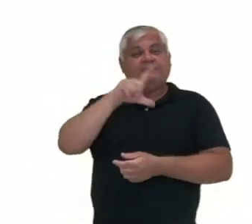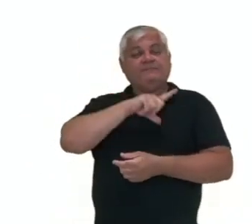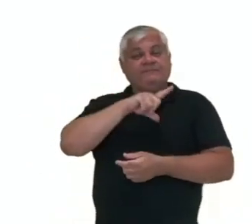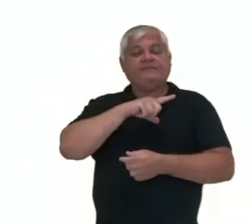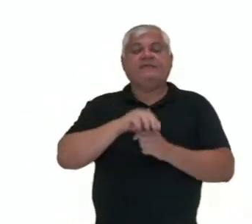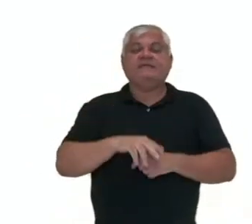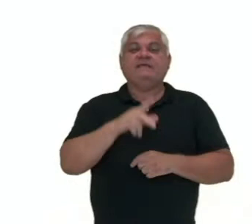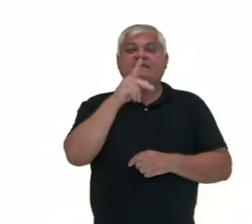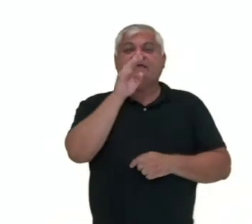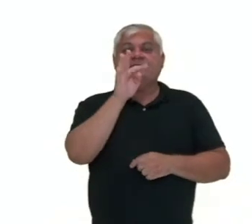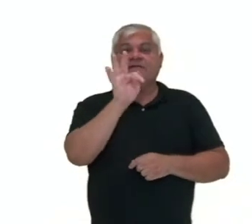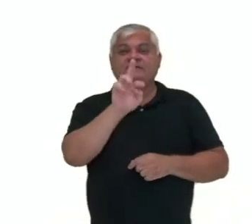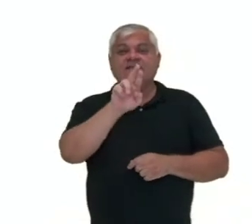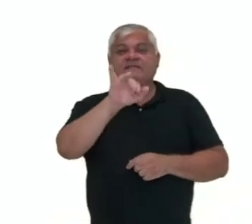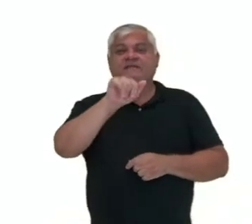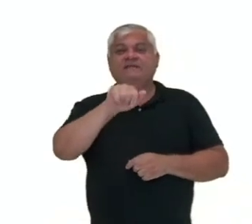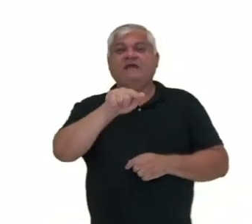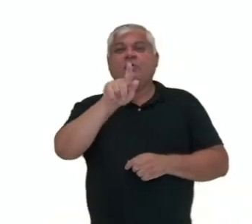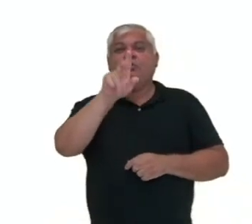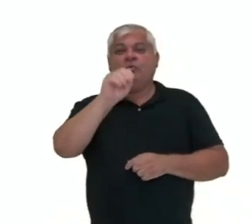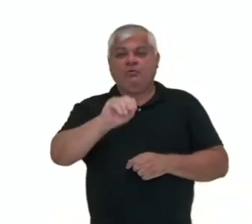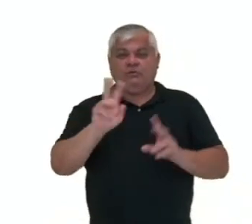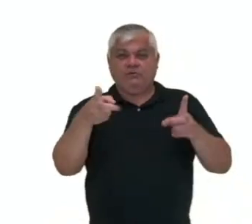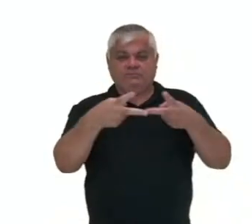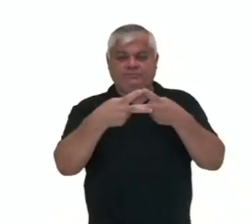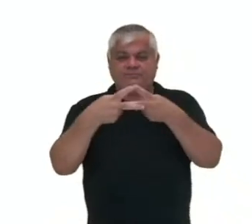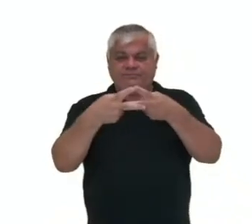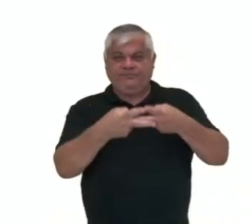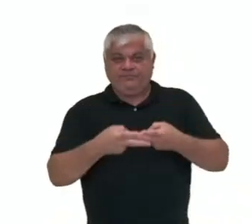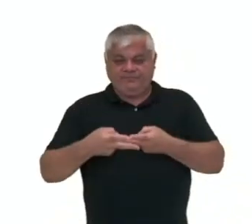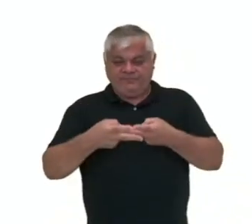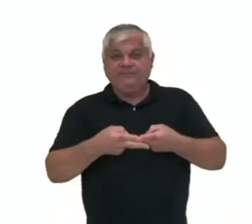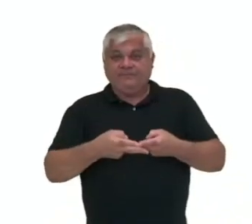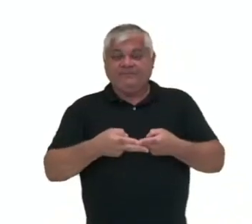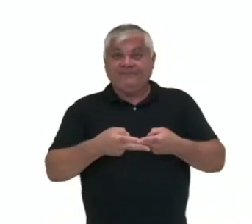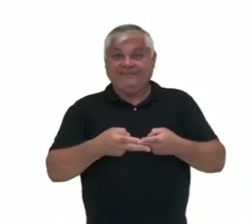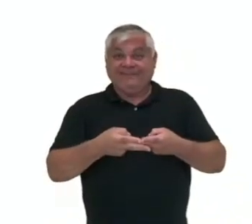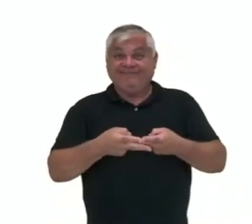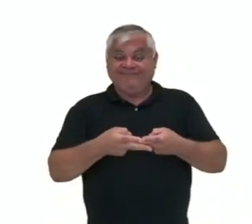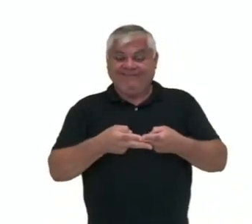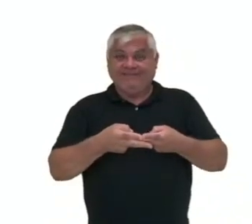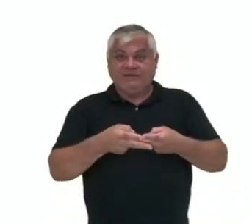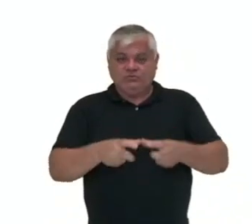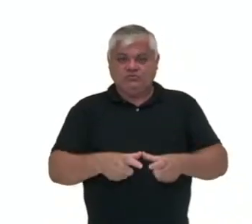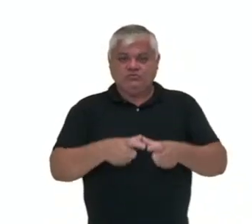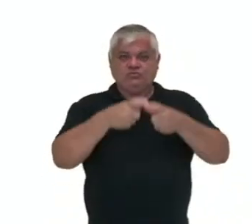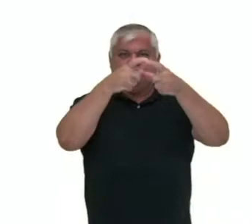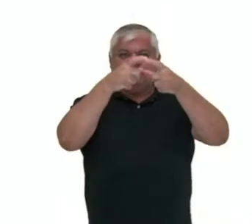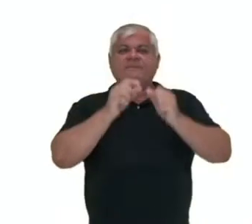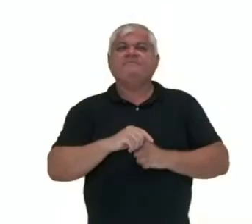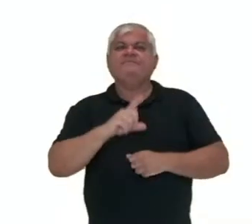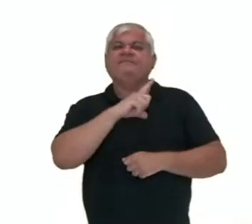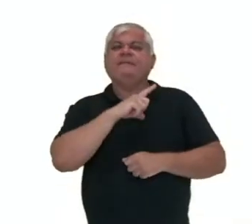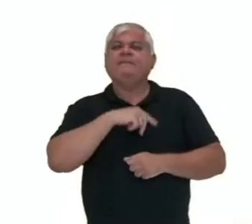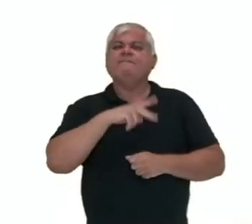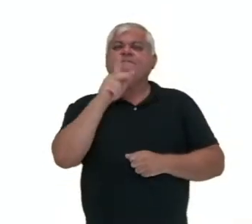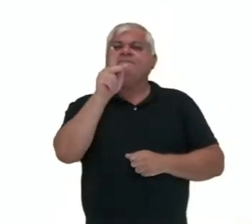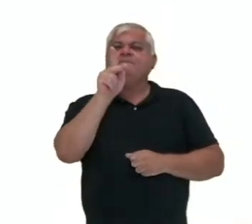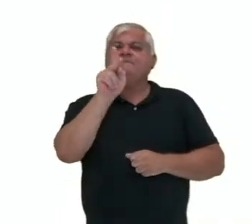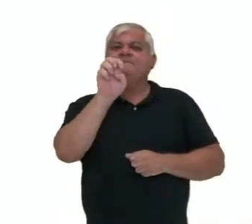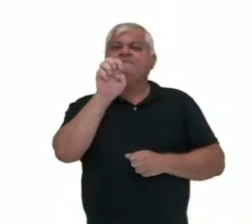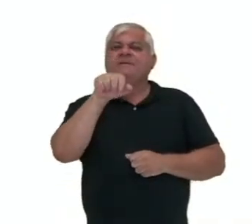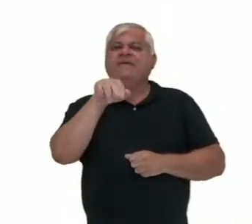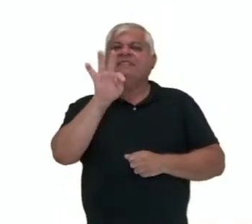que é o triângulo na base. Então, é um prisma, tá? Triangular. Tá joia? Ah, se eu tenho um pentágono, é um